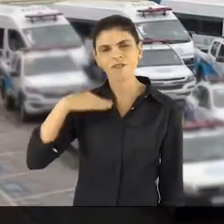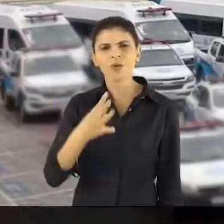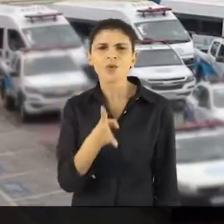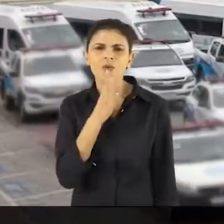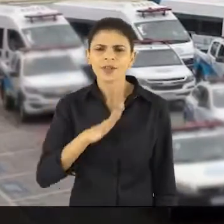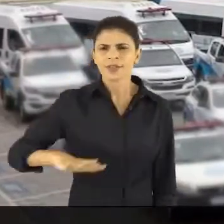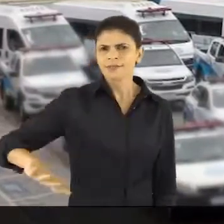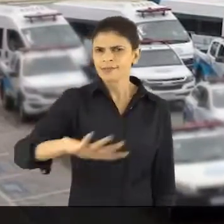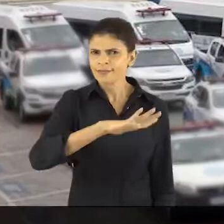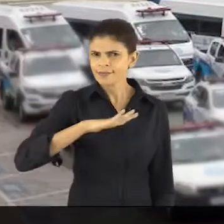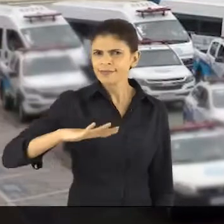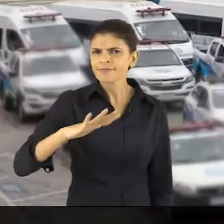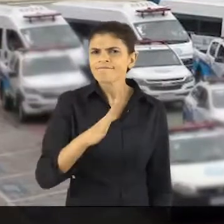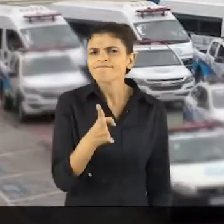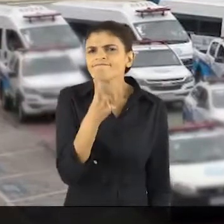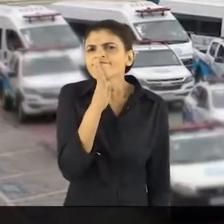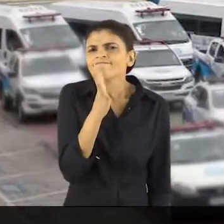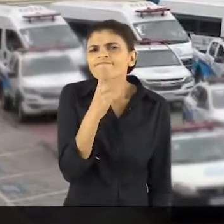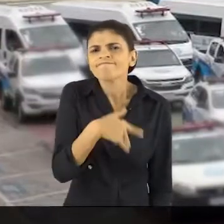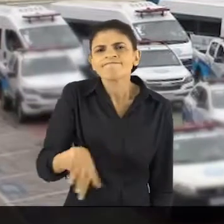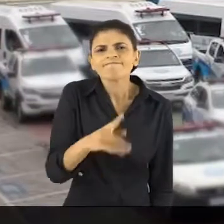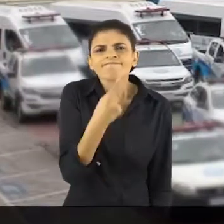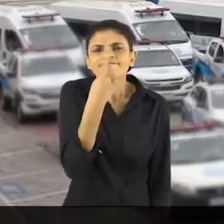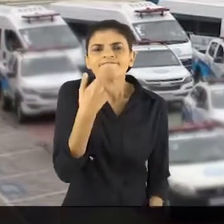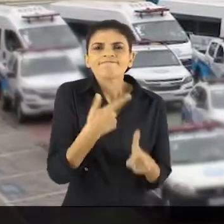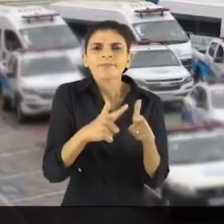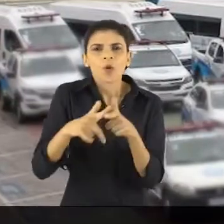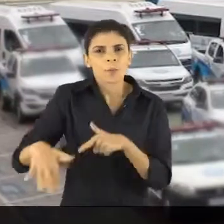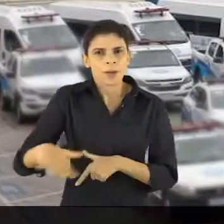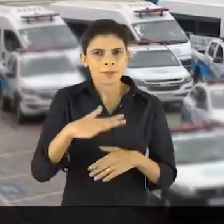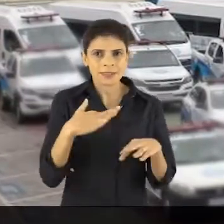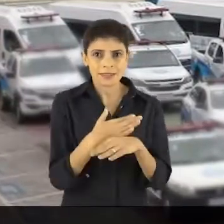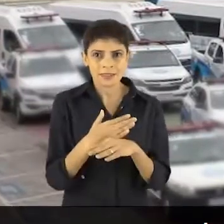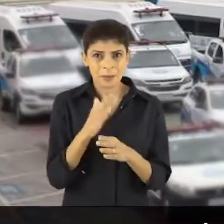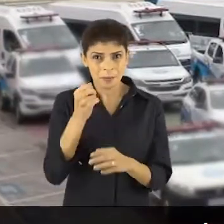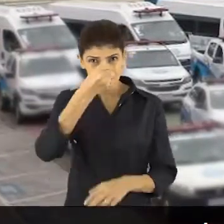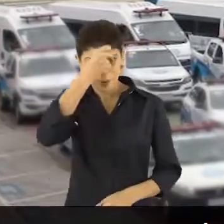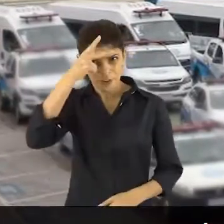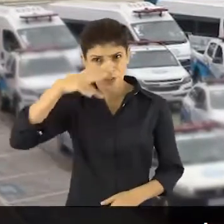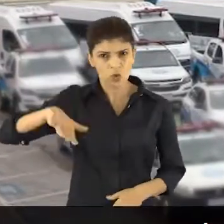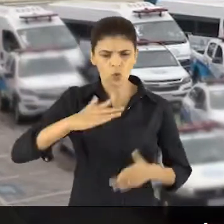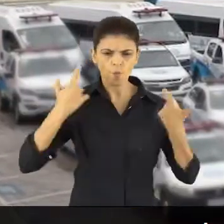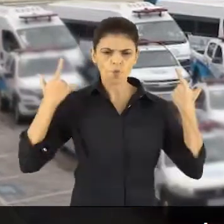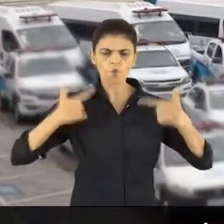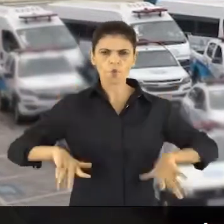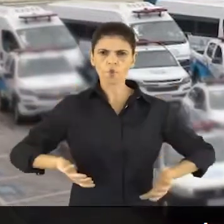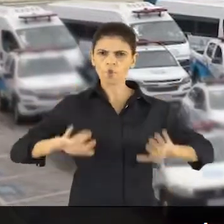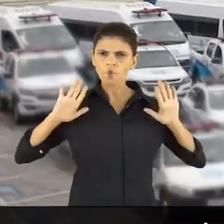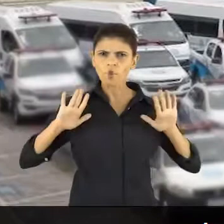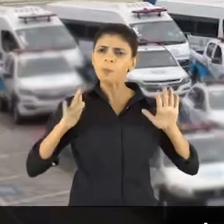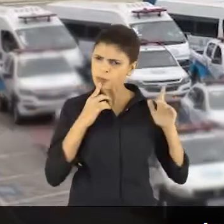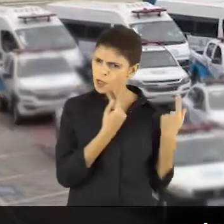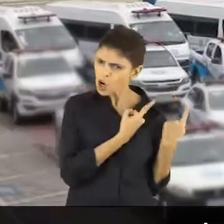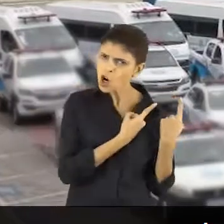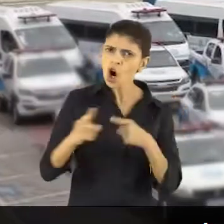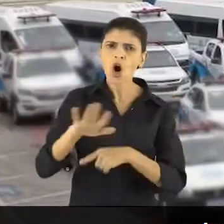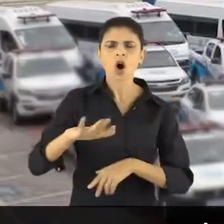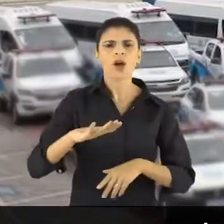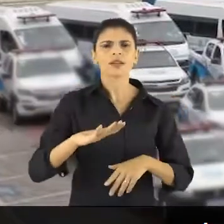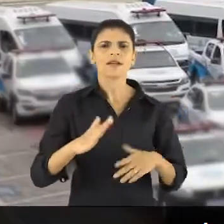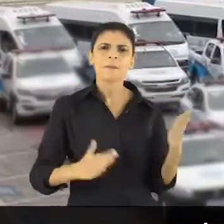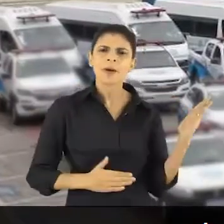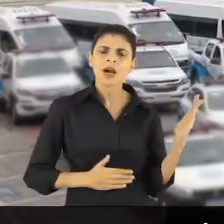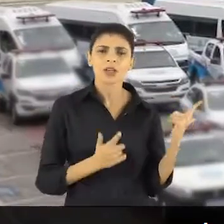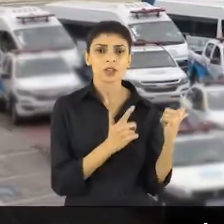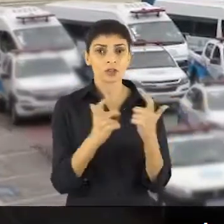chefe da Polícia Civil e conheço bem os problemas de segurança da nossa cidade. A prefeitura não pode tirar o corpo fora da luta